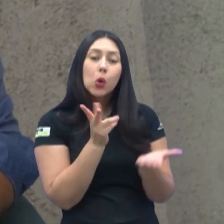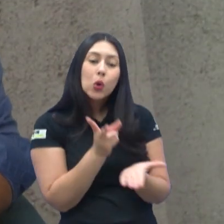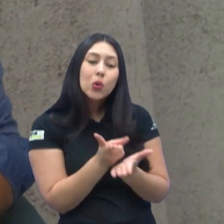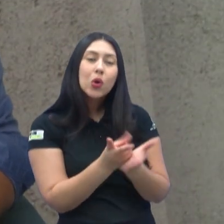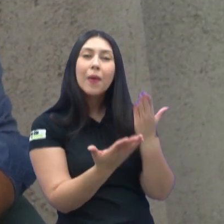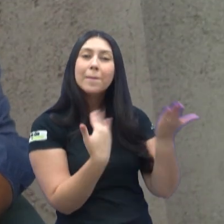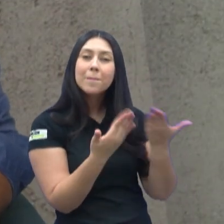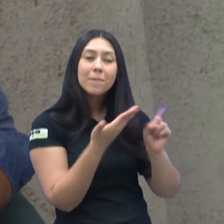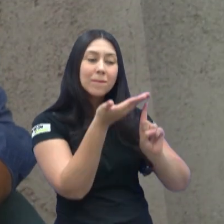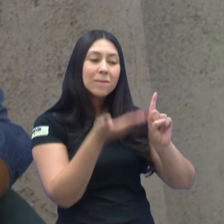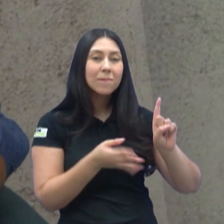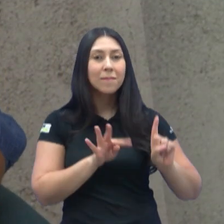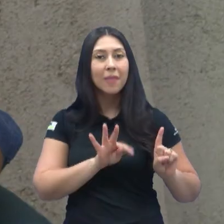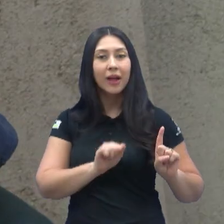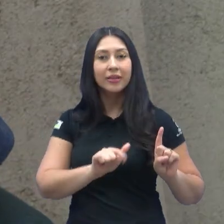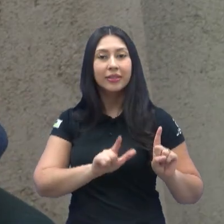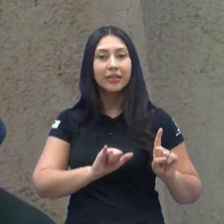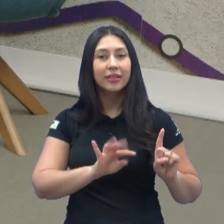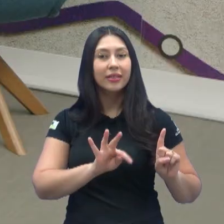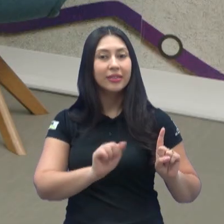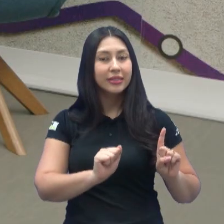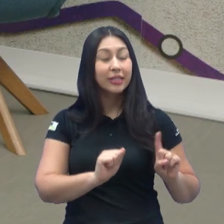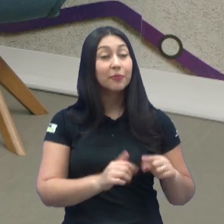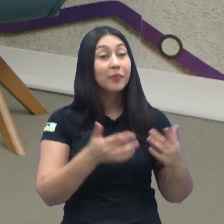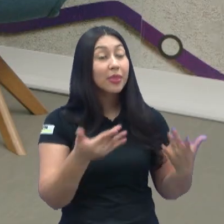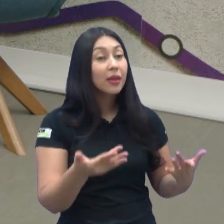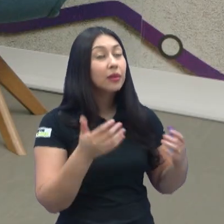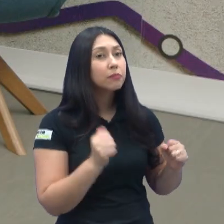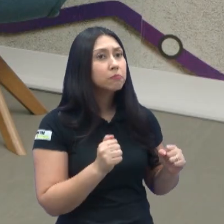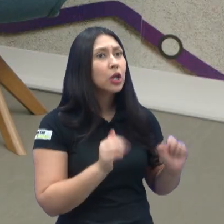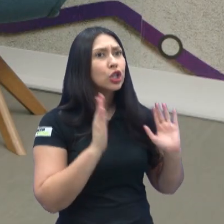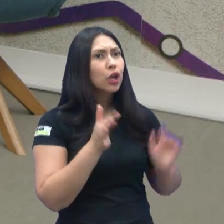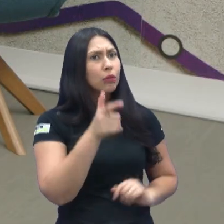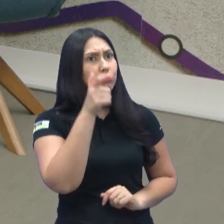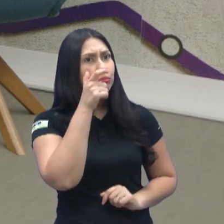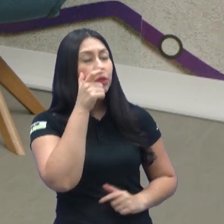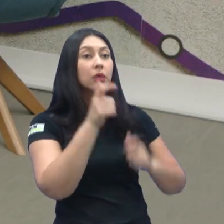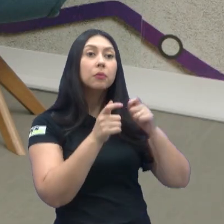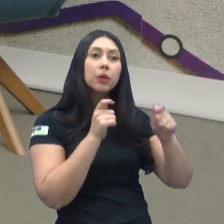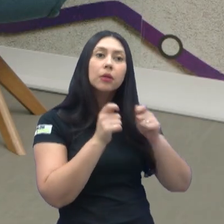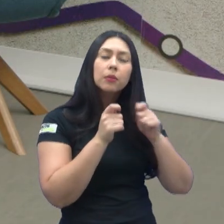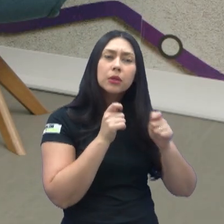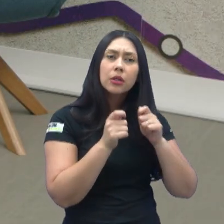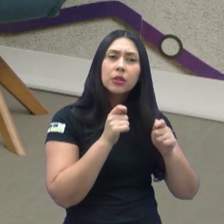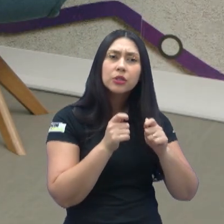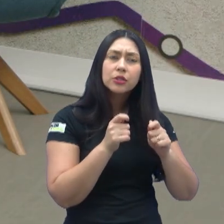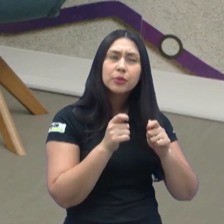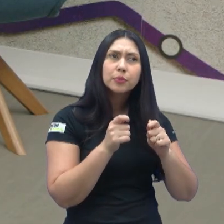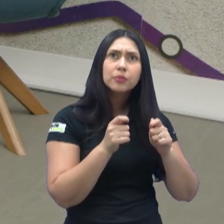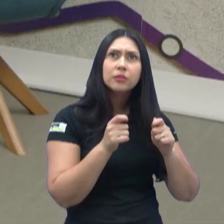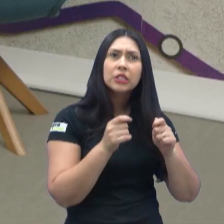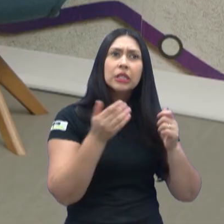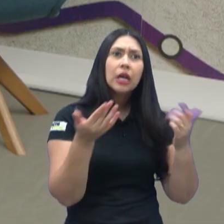a doutora Thalita Morandi. Doutora Thalita, a gente assistiu essa reportagem aqui juntos. Depois de assistir isso, né, fica